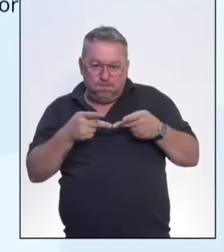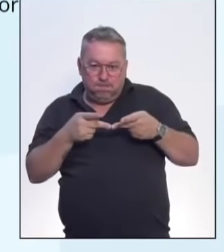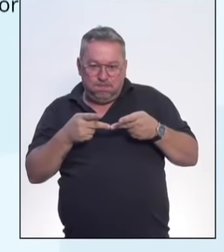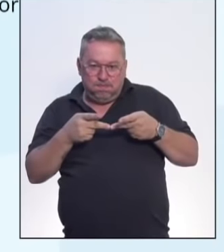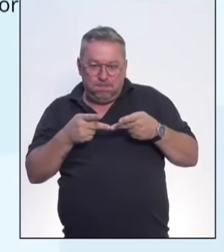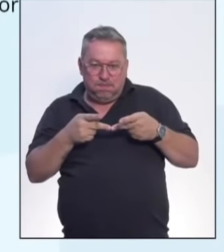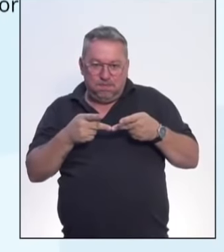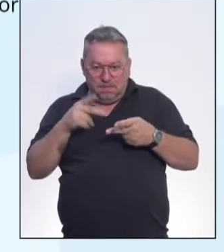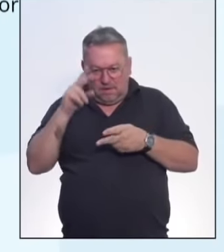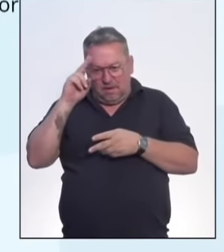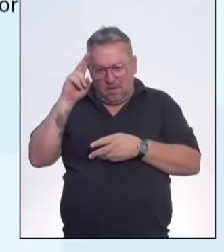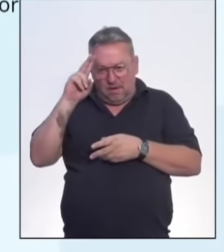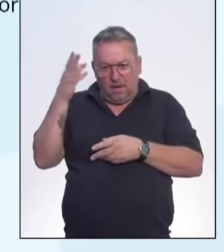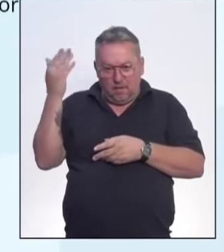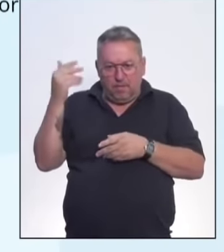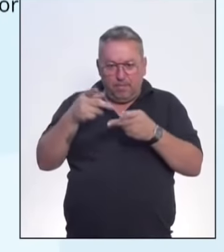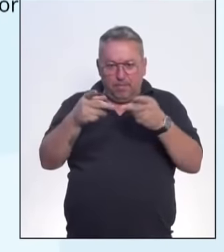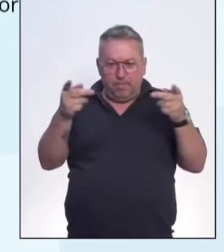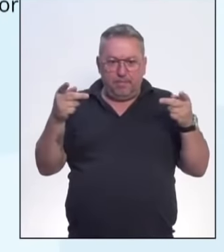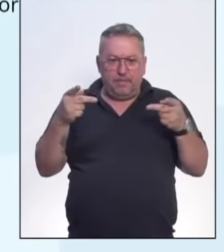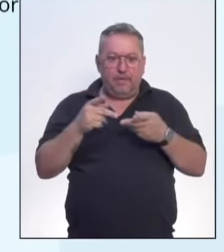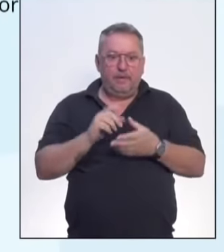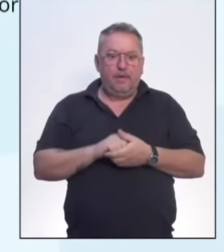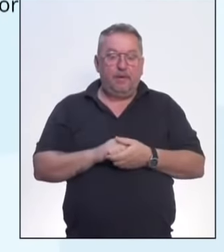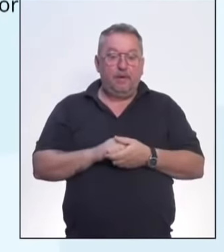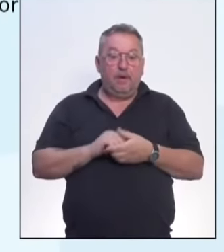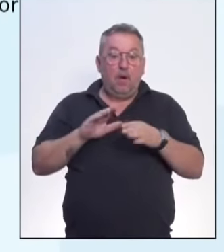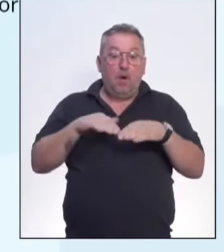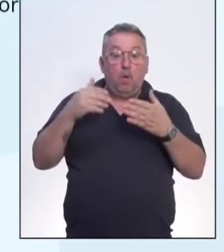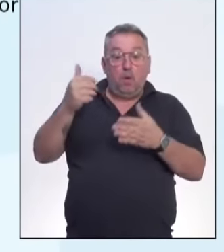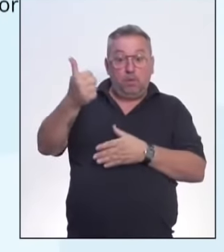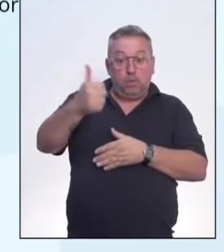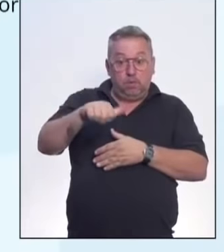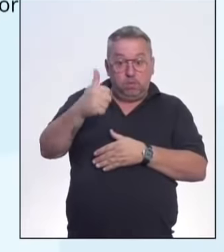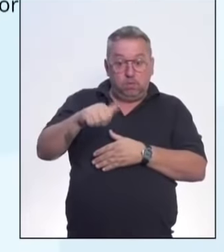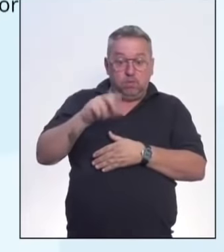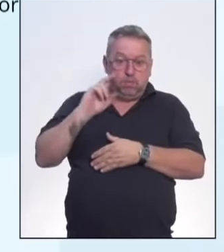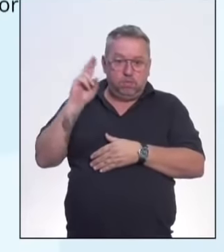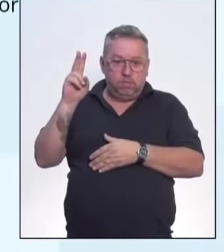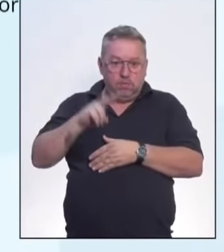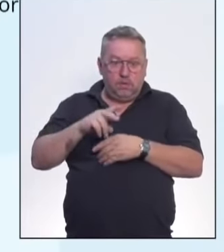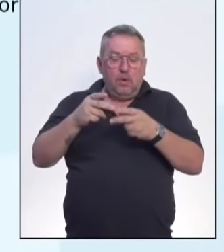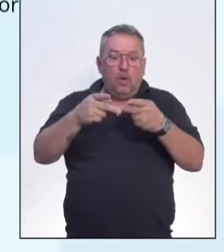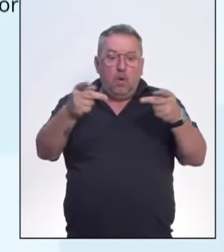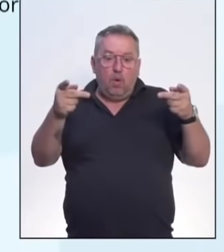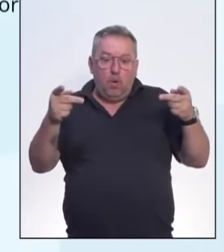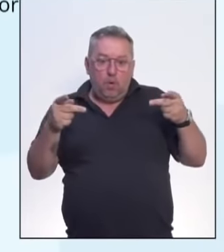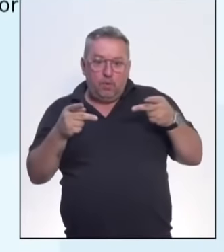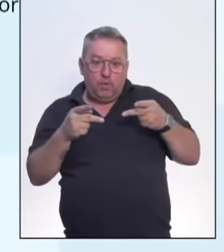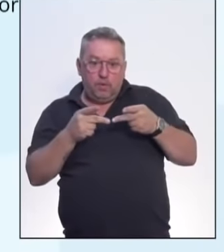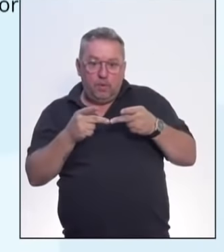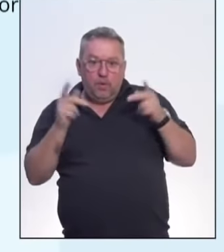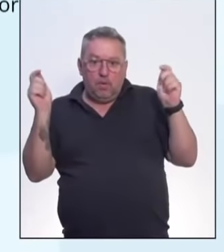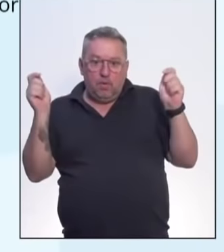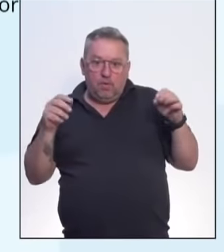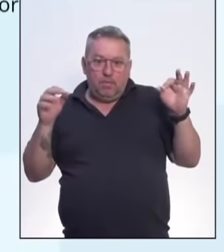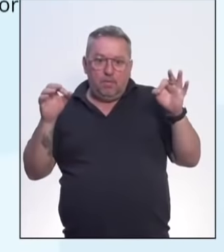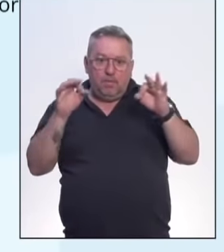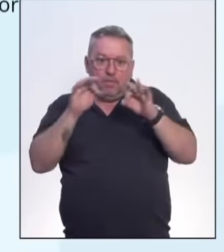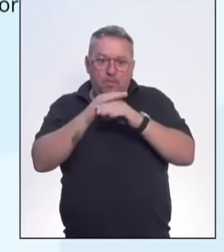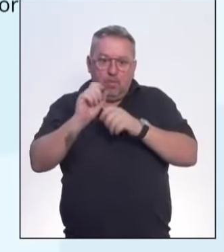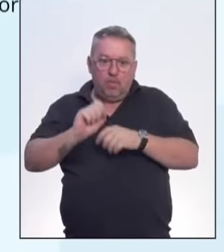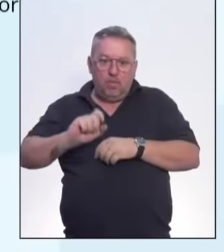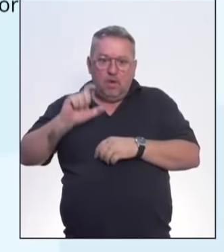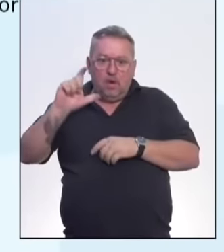gráfico anterior de setores. Ao analisar o gráfico de setores, podemos concluir que o